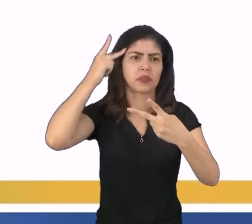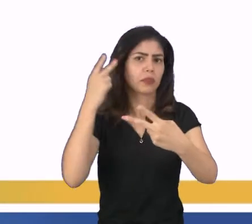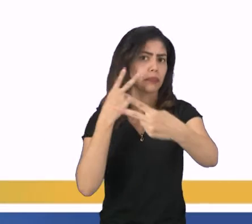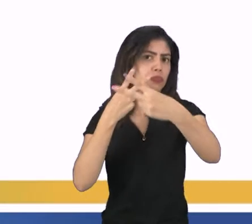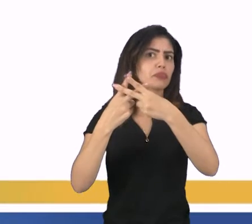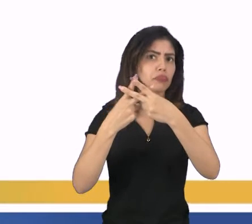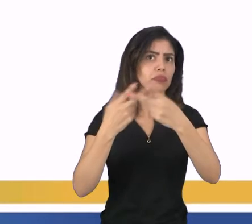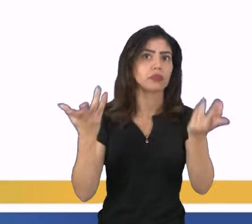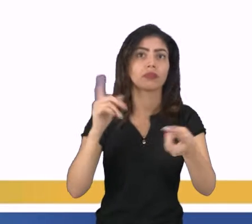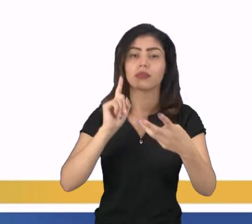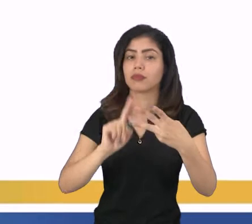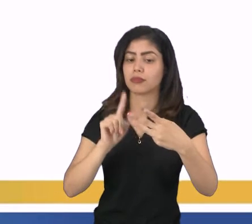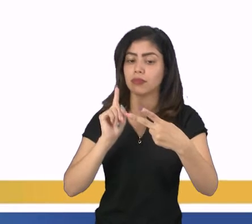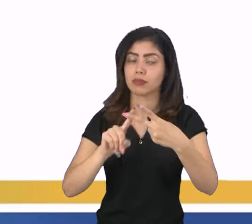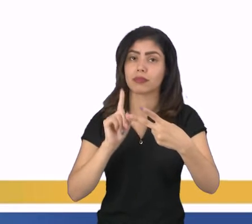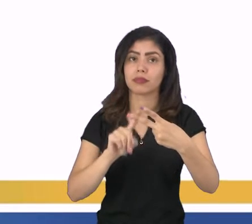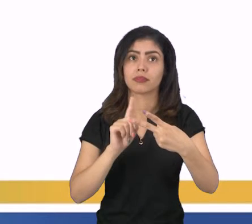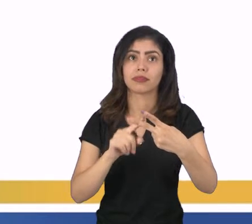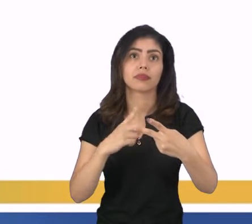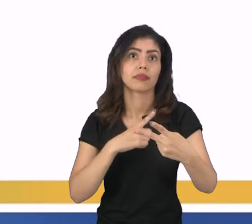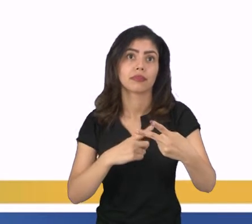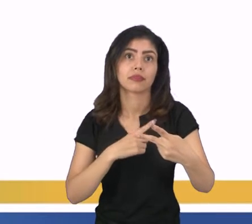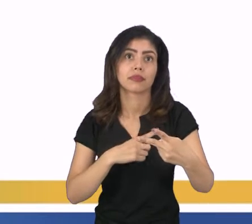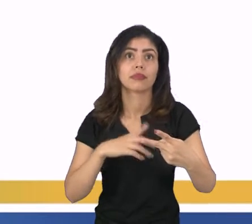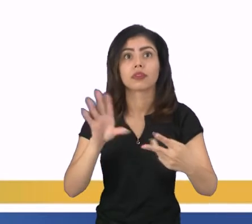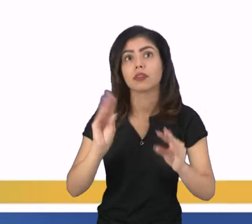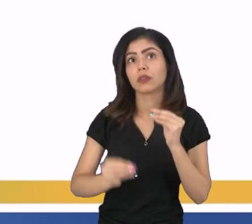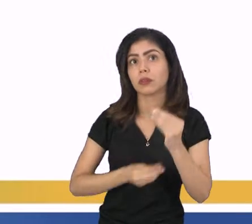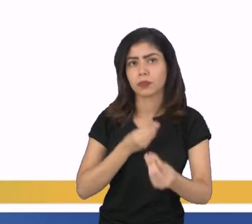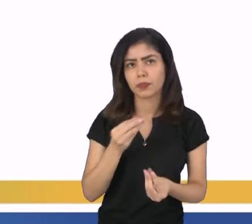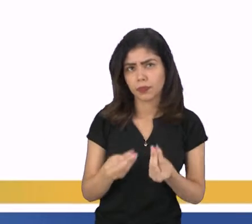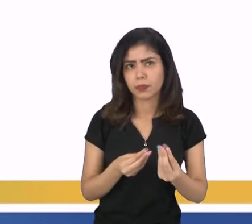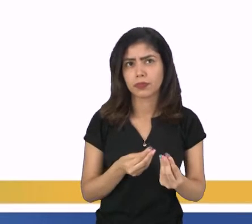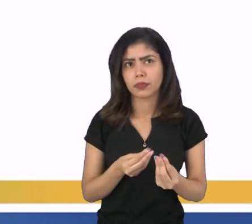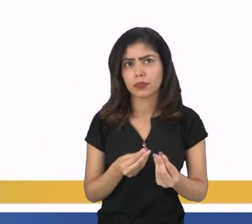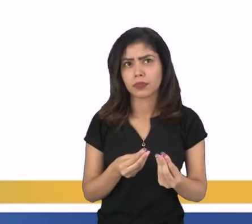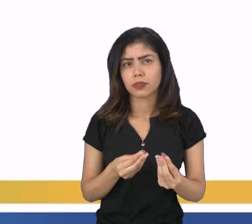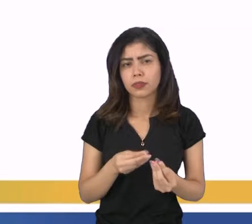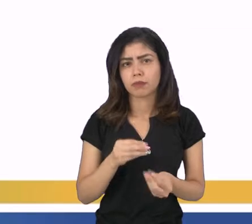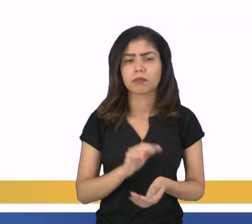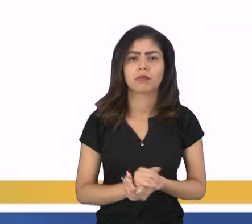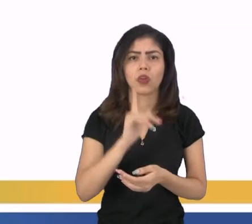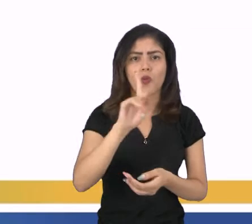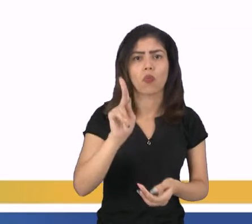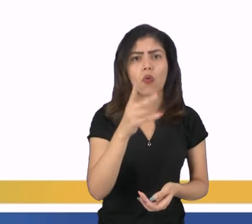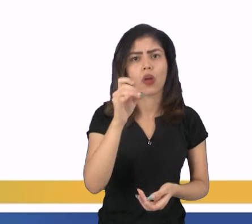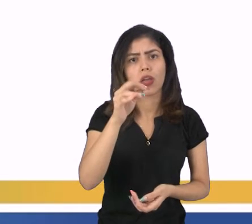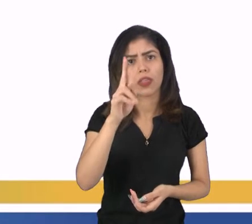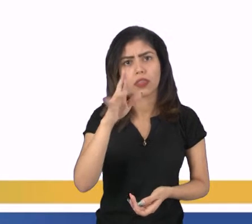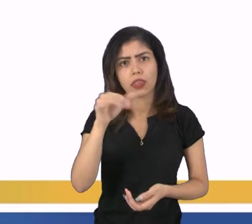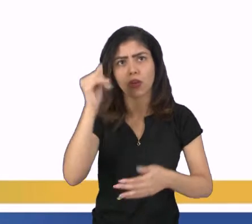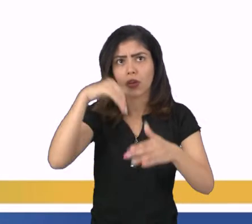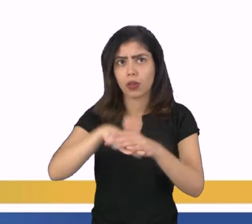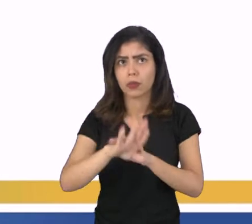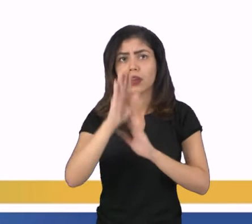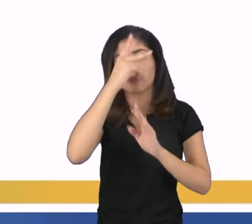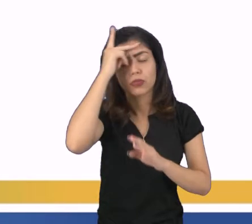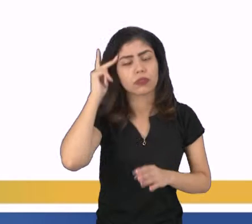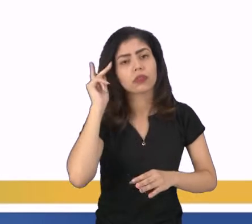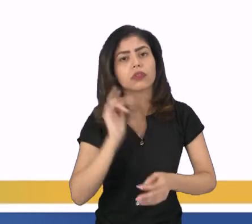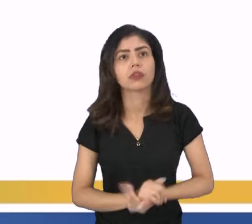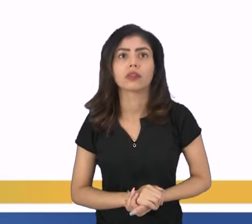presídio. Na segunda foto ela atuou como o Hotel Chuí, então um lugar para abrigar